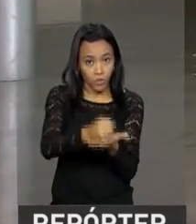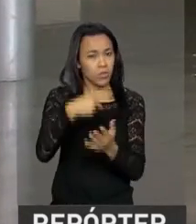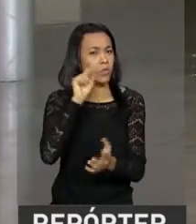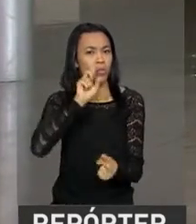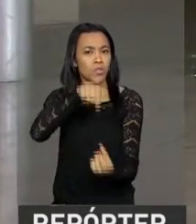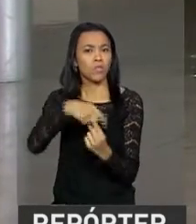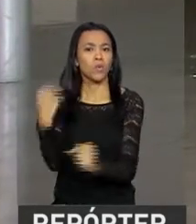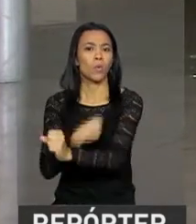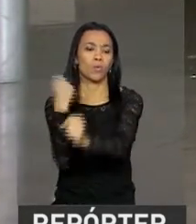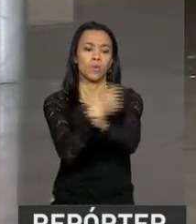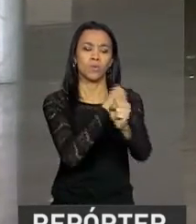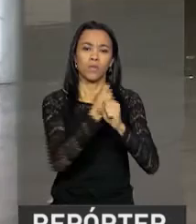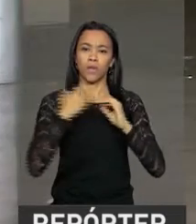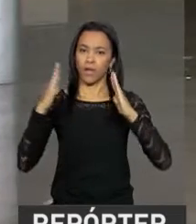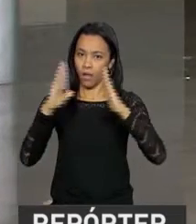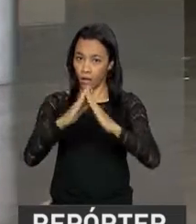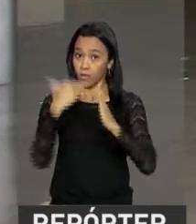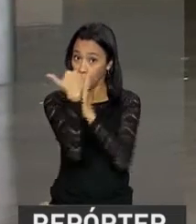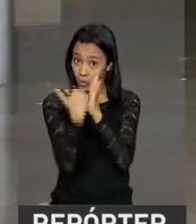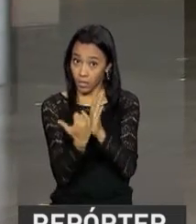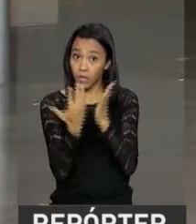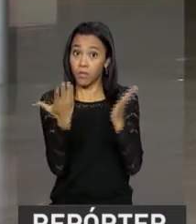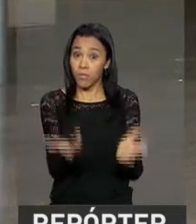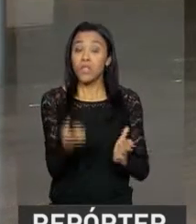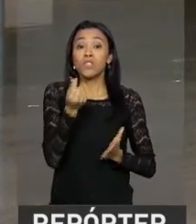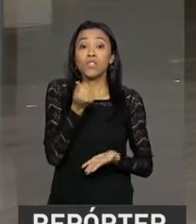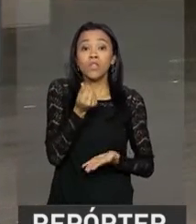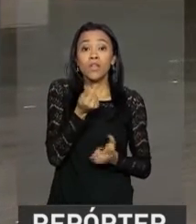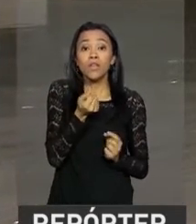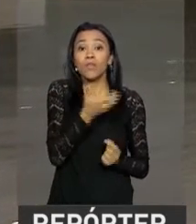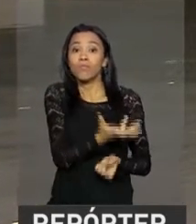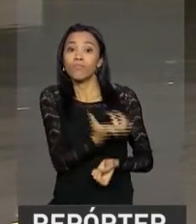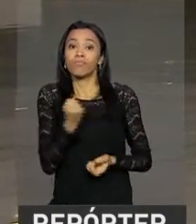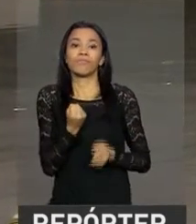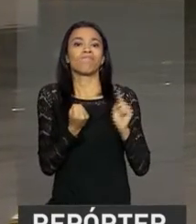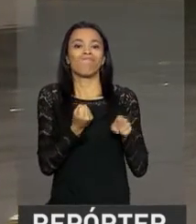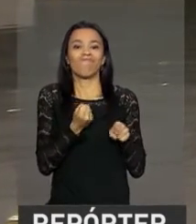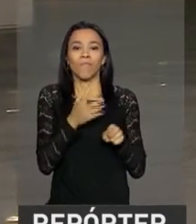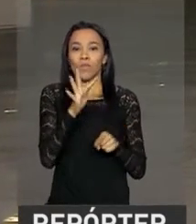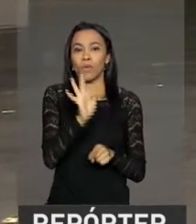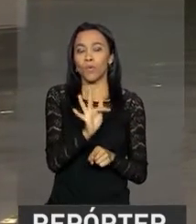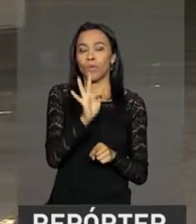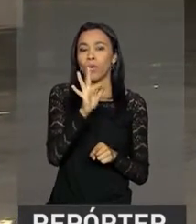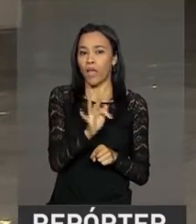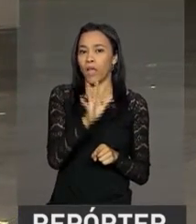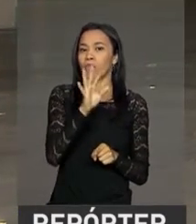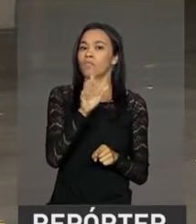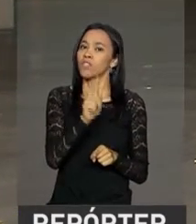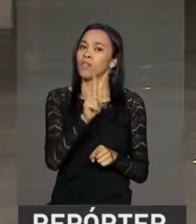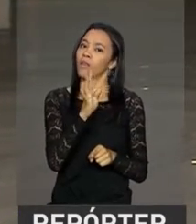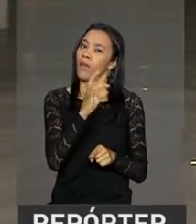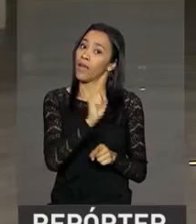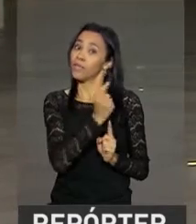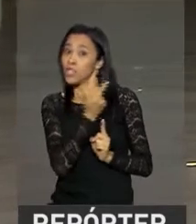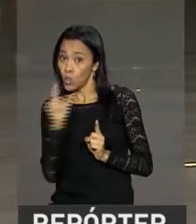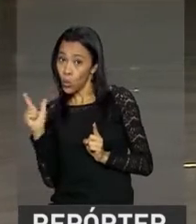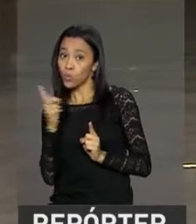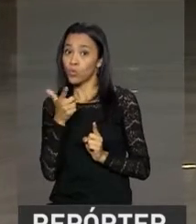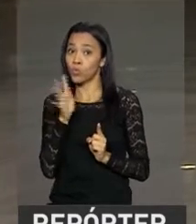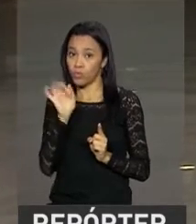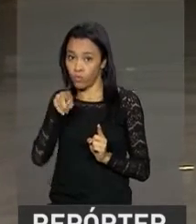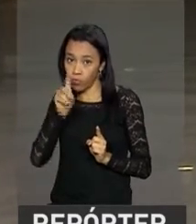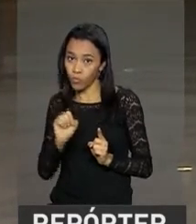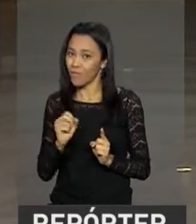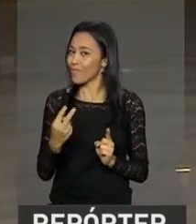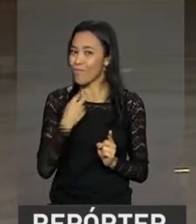de moradias do minha casa minha vida recursos disponíveis do fgts e de outros fundos agora ela não poderá fazer